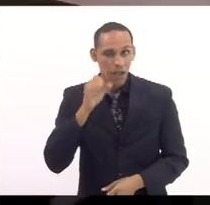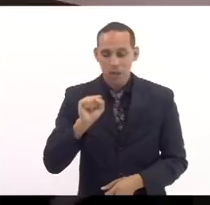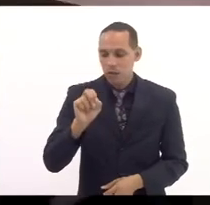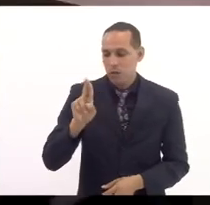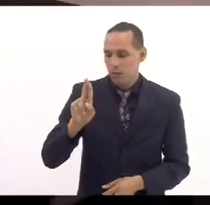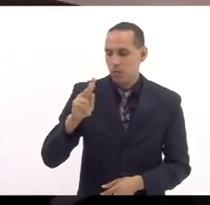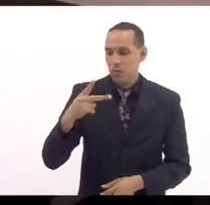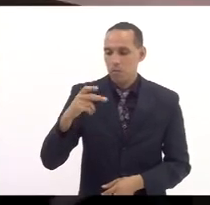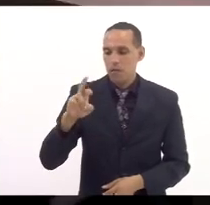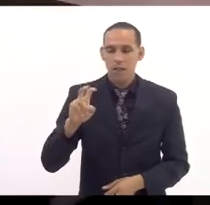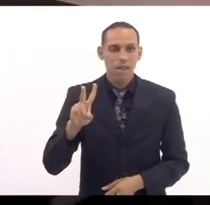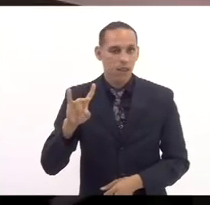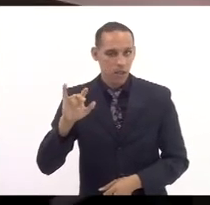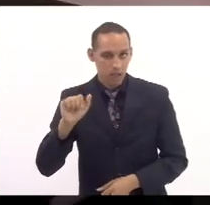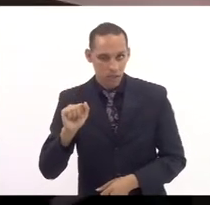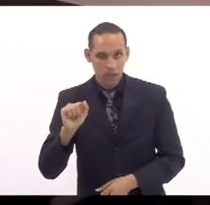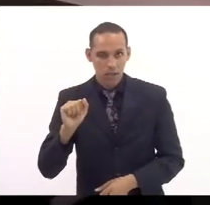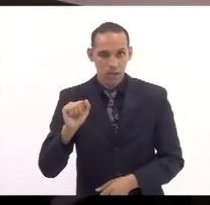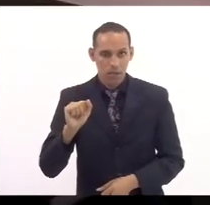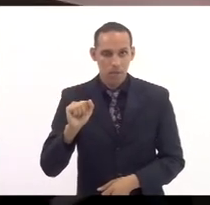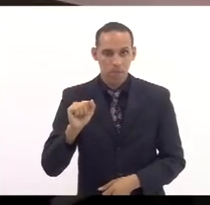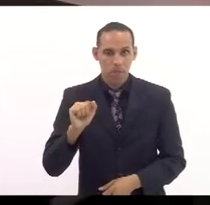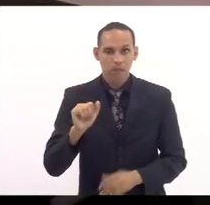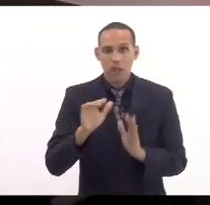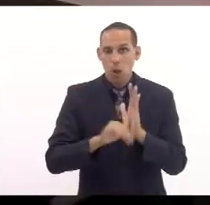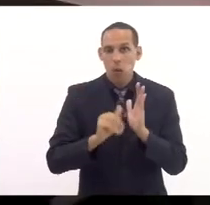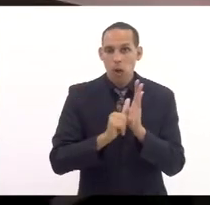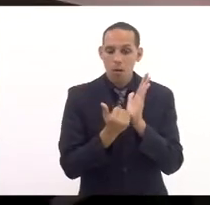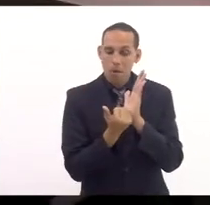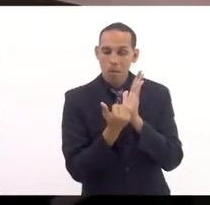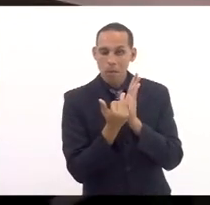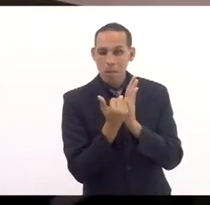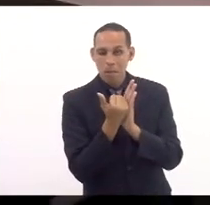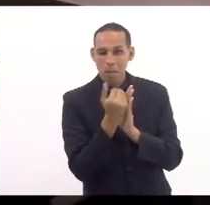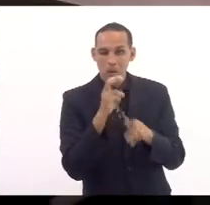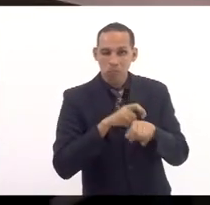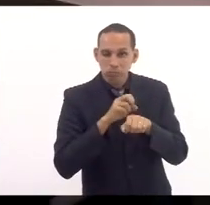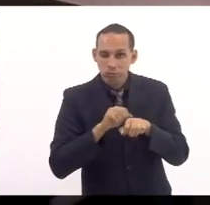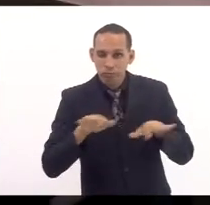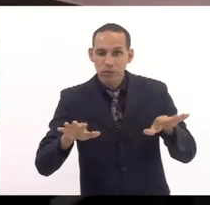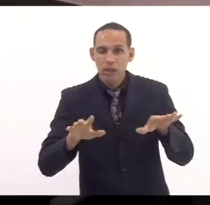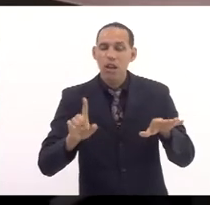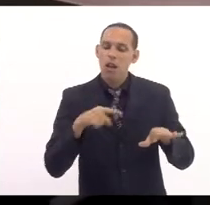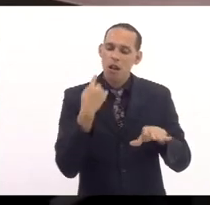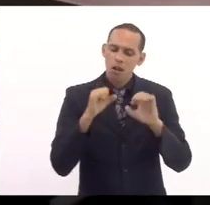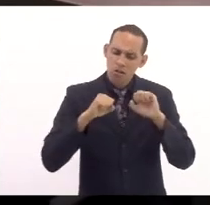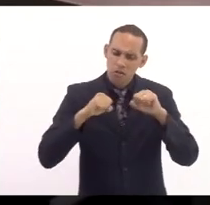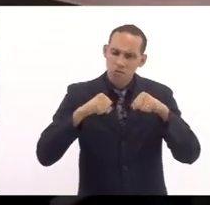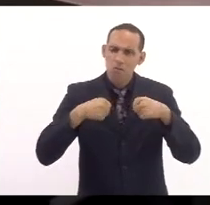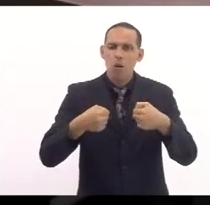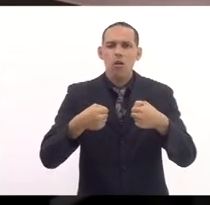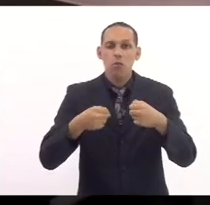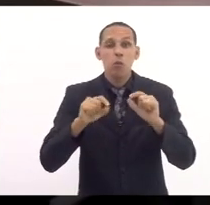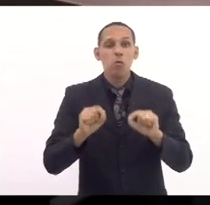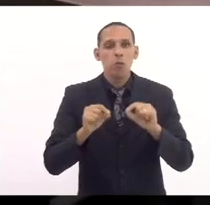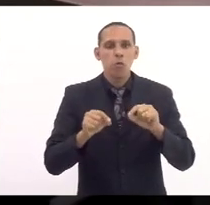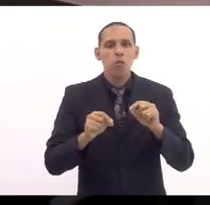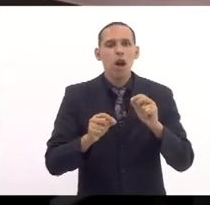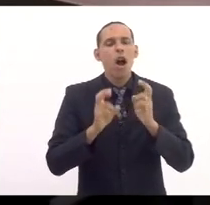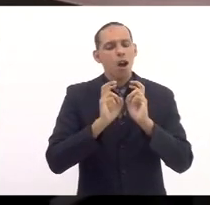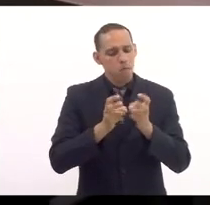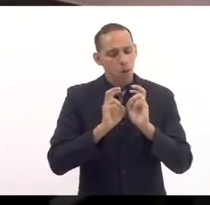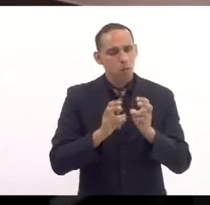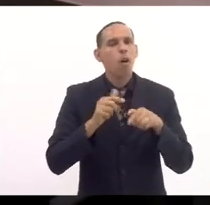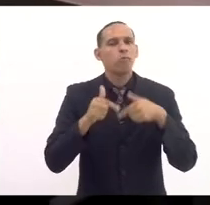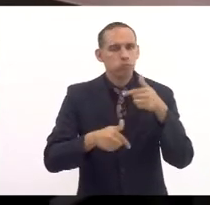vem desde esse aumento que ocorreu com o início da pandemia, fazendo todo o esforço para manter a operação funcionando.